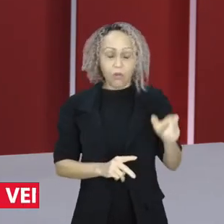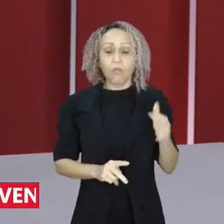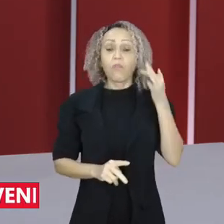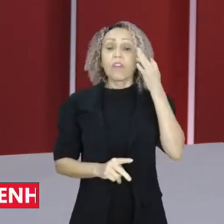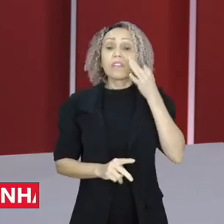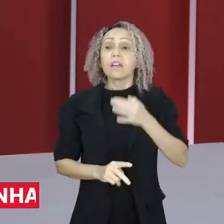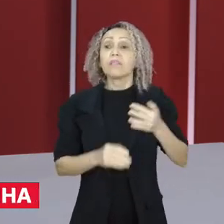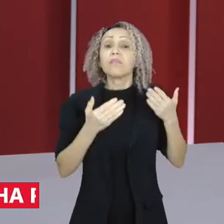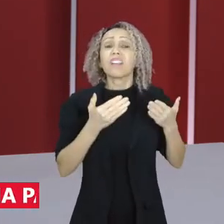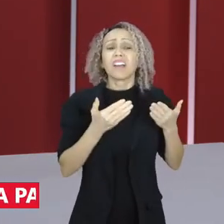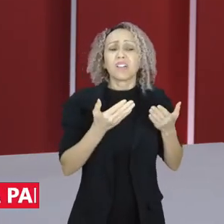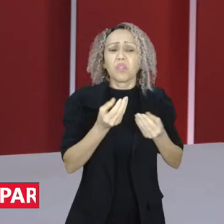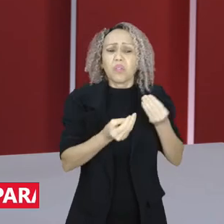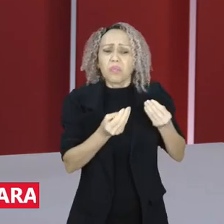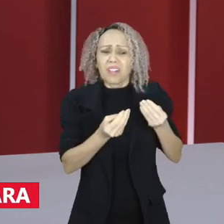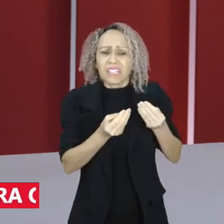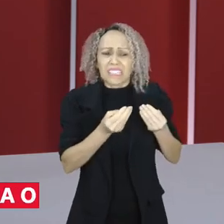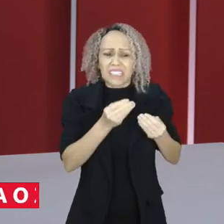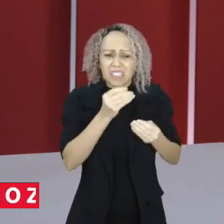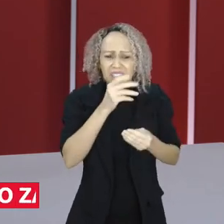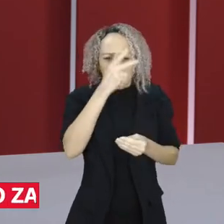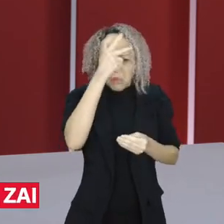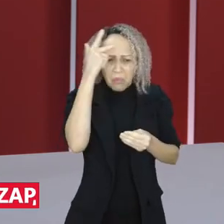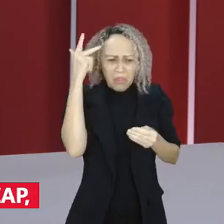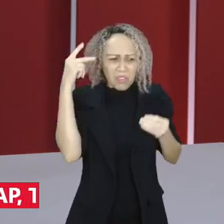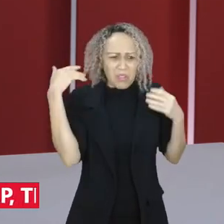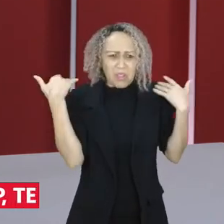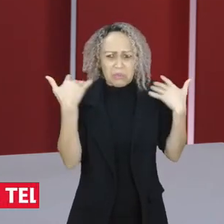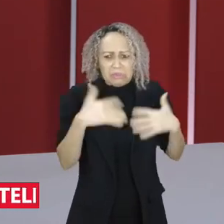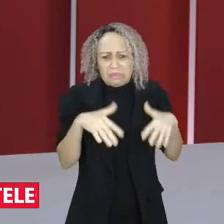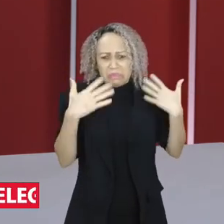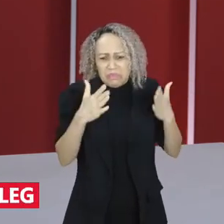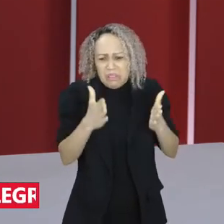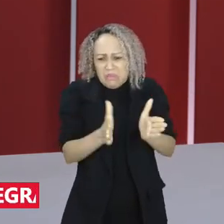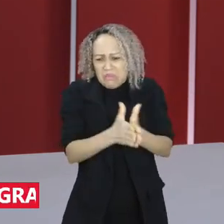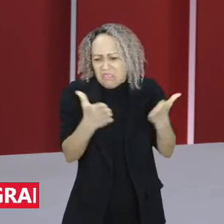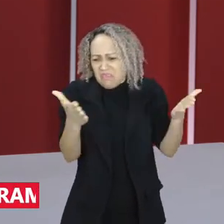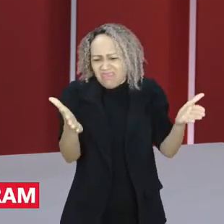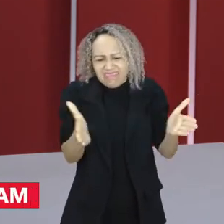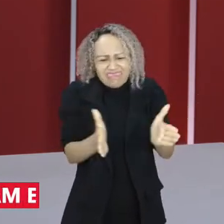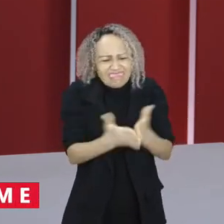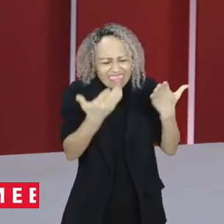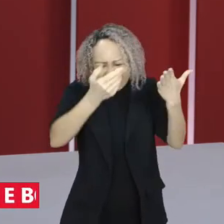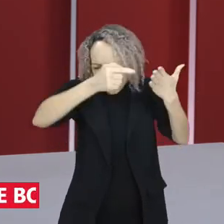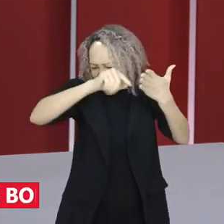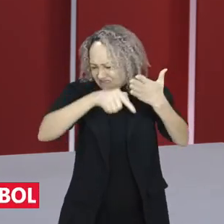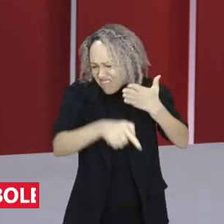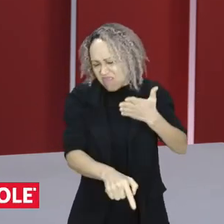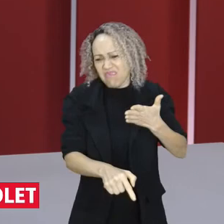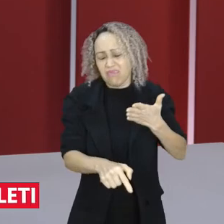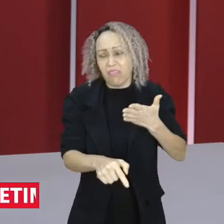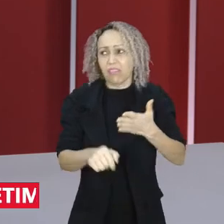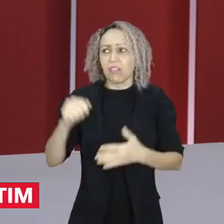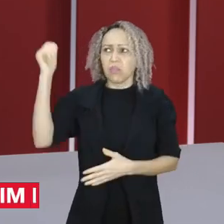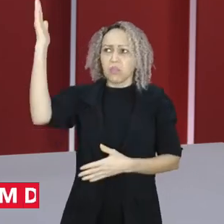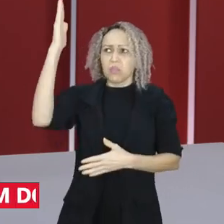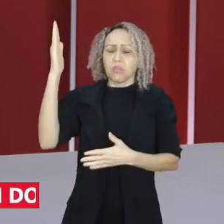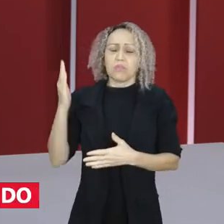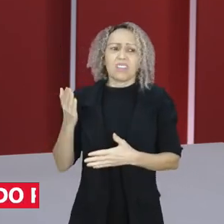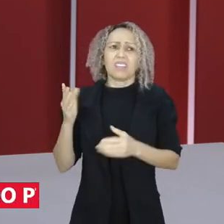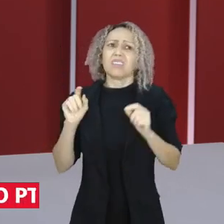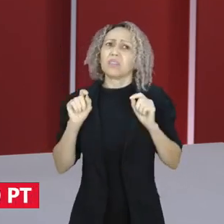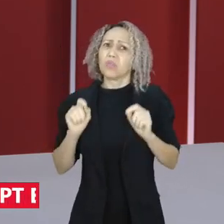na pobreza e na extrema pobreza e o Brasil bate mais um número né Muito muito sério muito